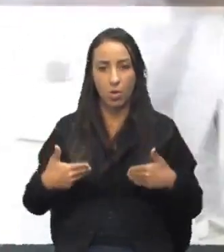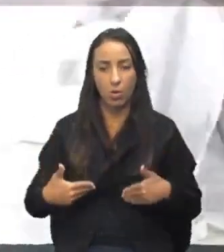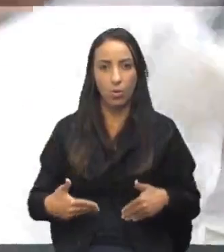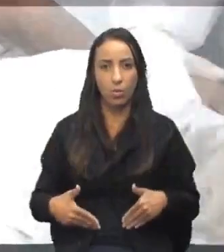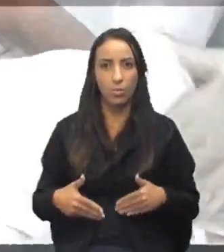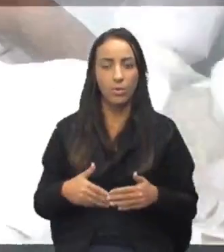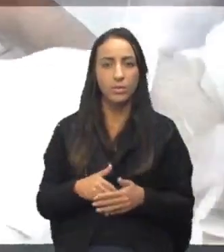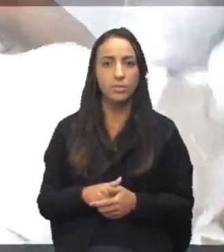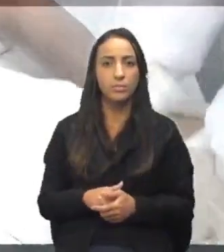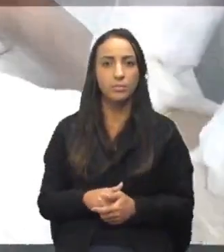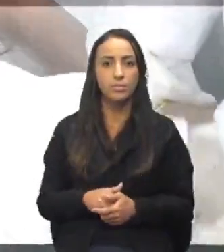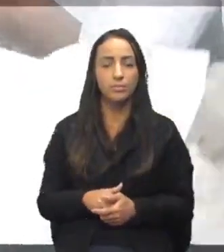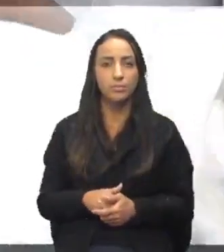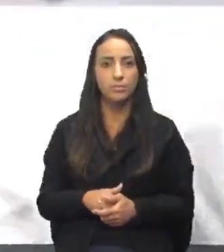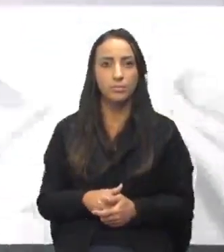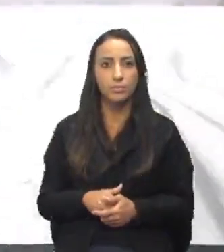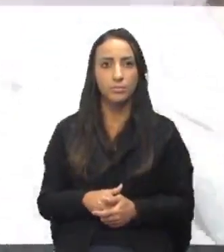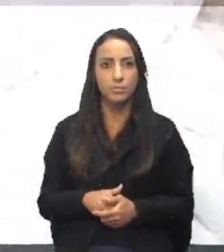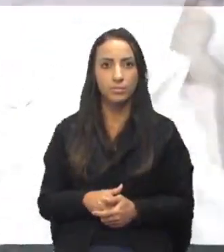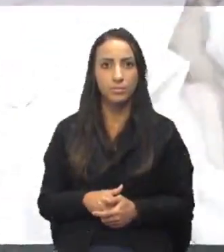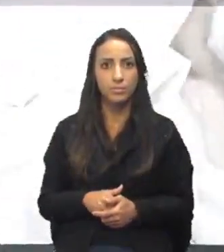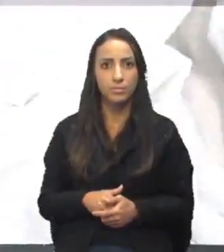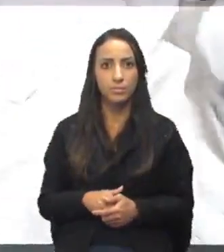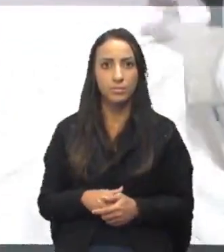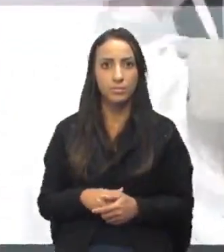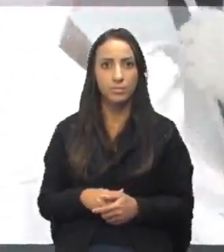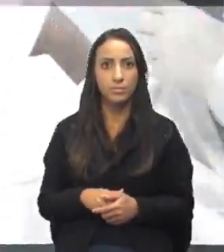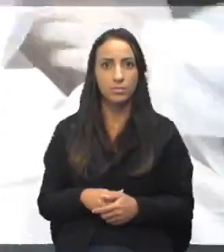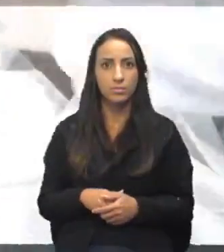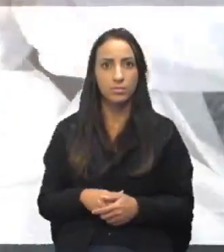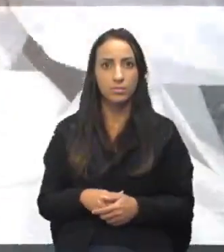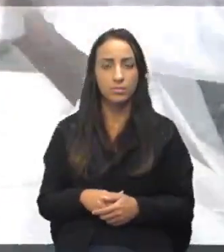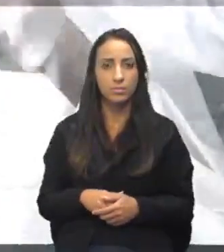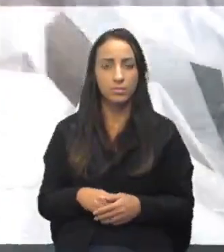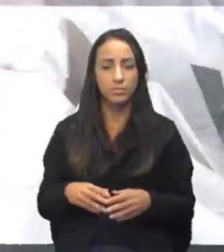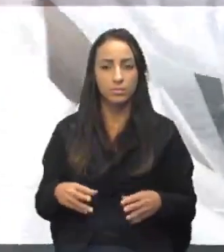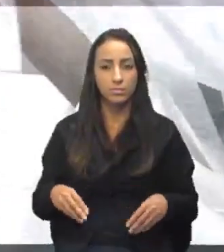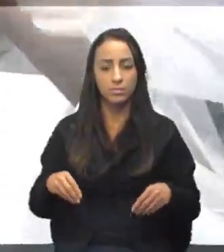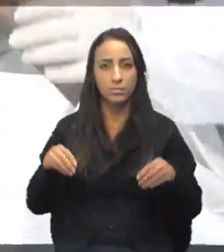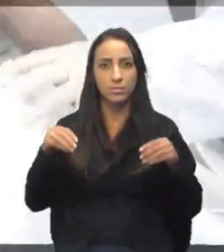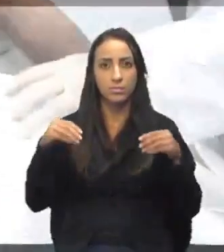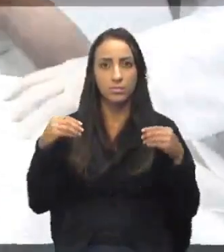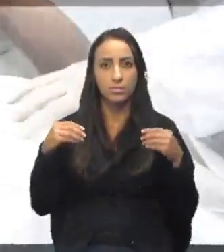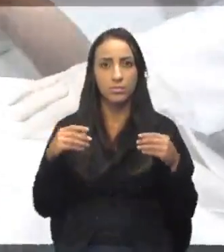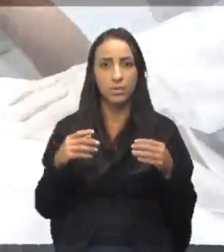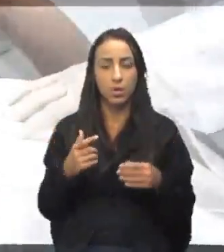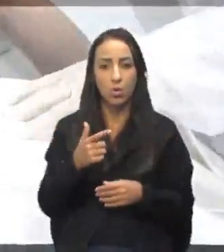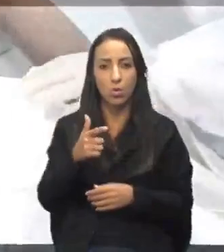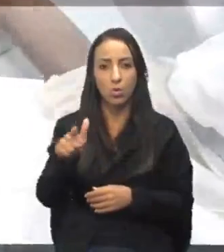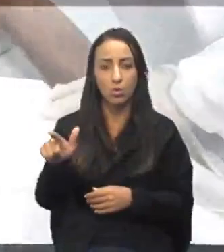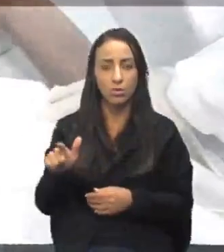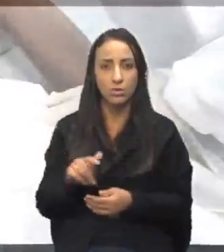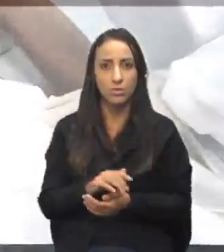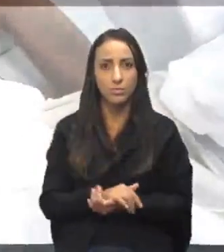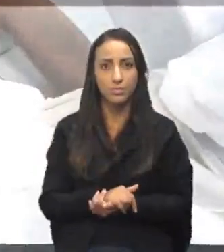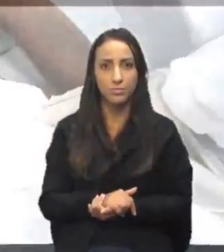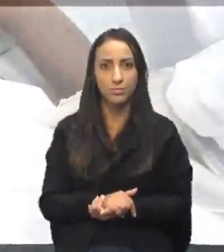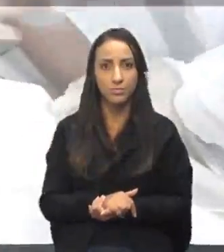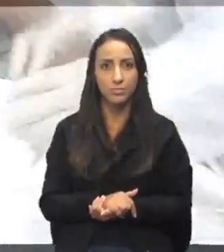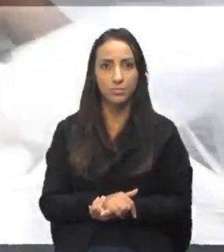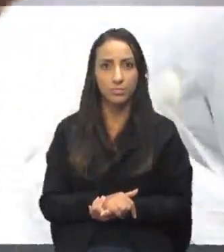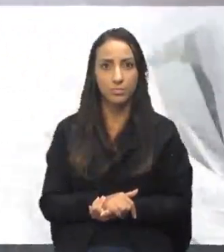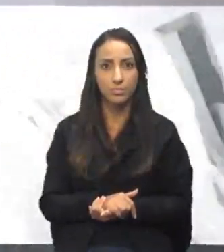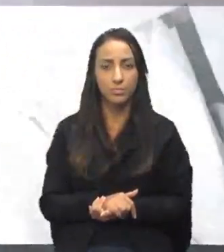vestimenta do paciente e colocar uma vestimenta adequada para a preparação desse